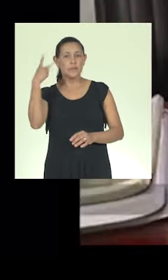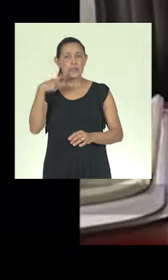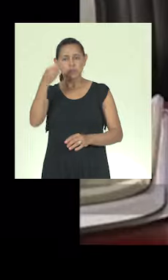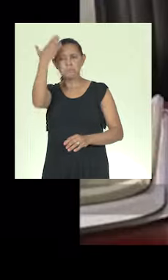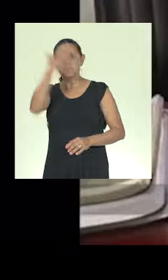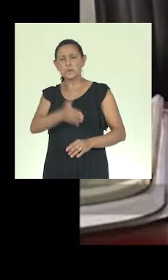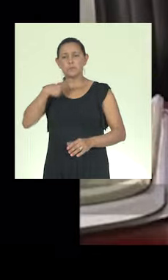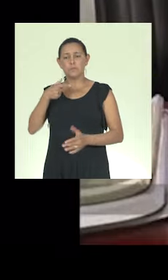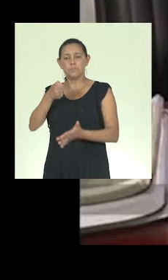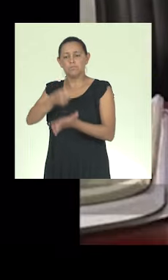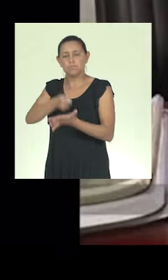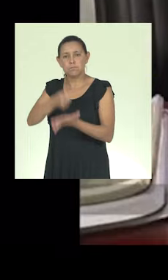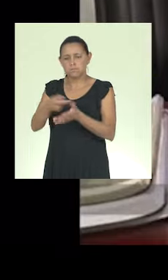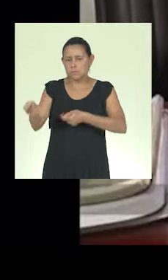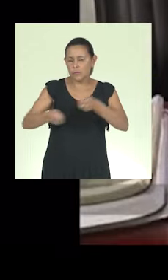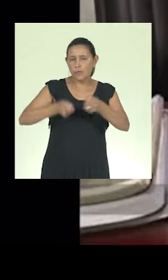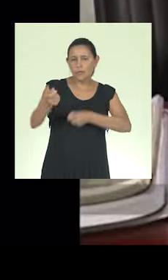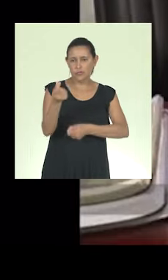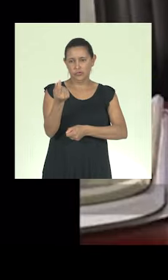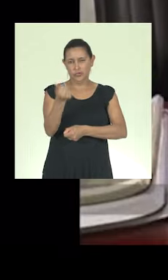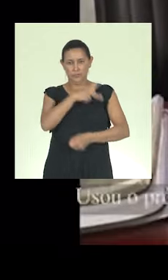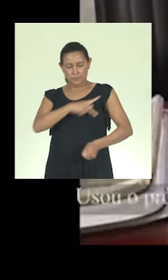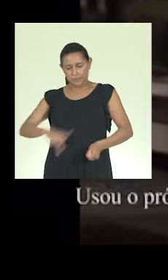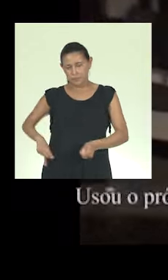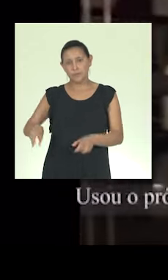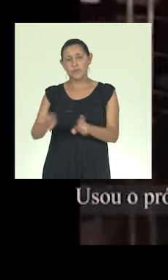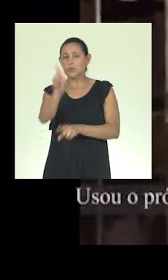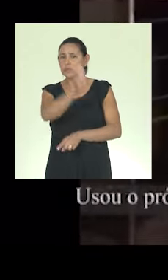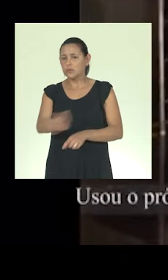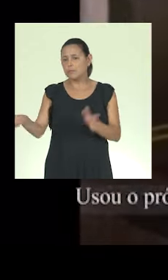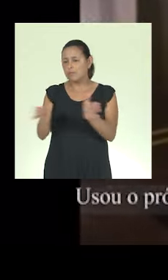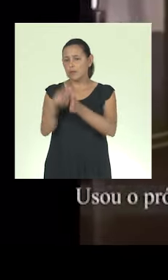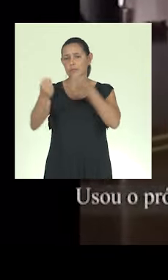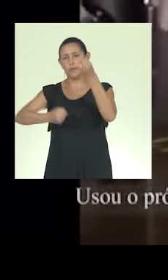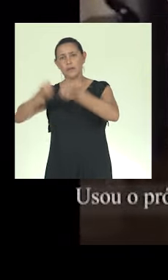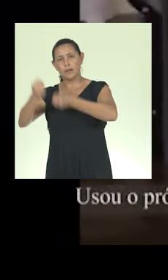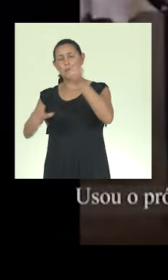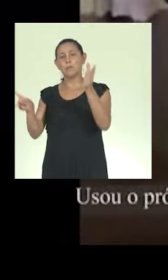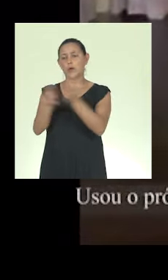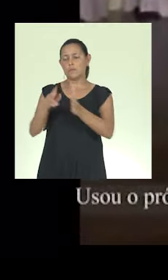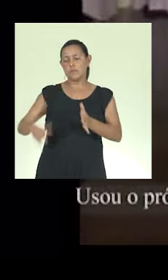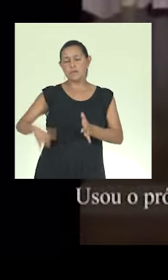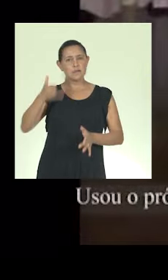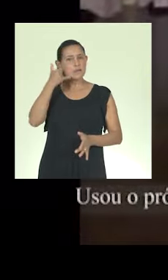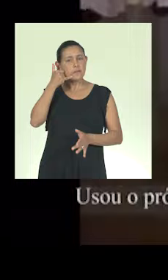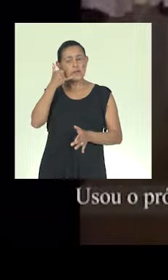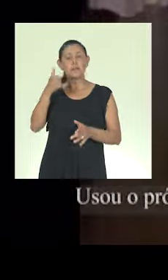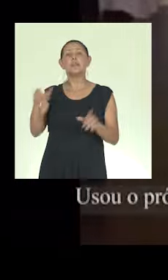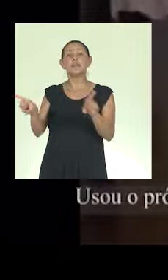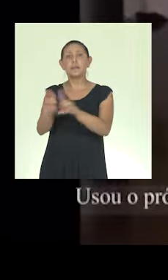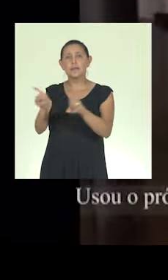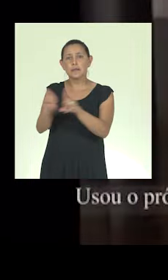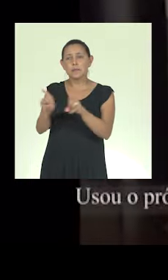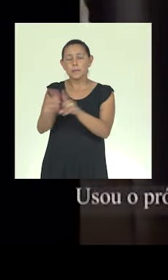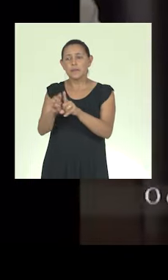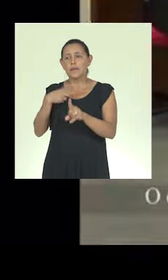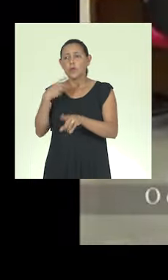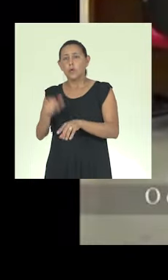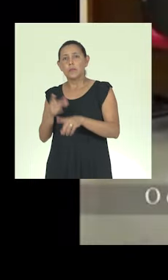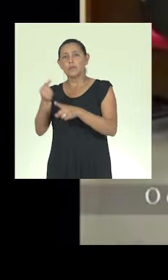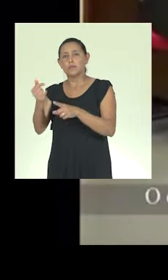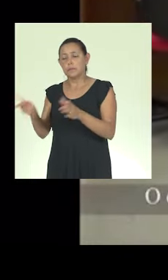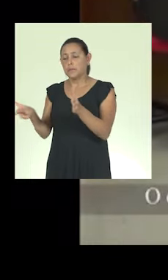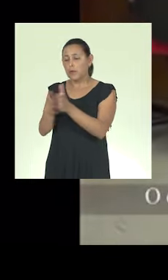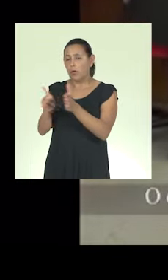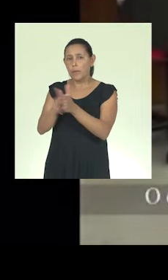e provou que é rigoroso no controle do dinheiro público. Usou o próprio carro e o próprio celular e também cortou gastos com diárias.